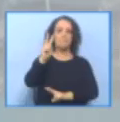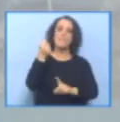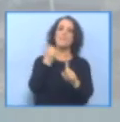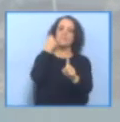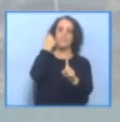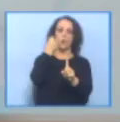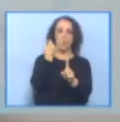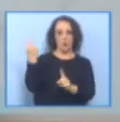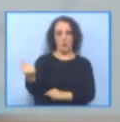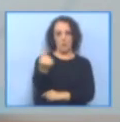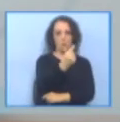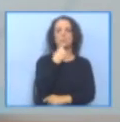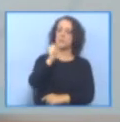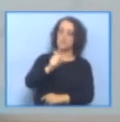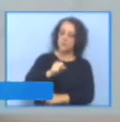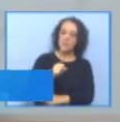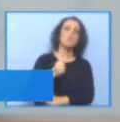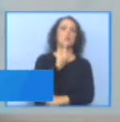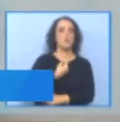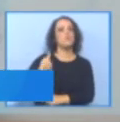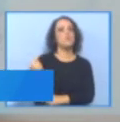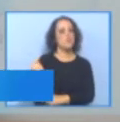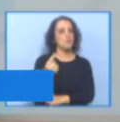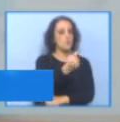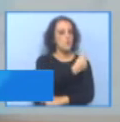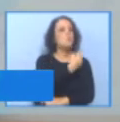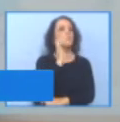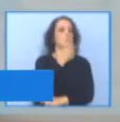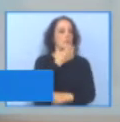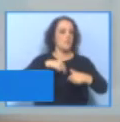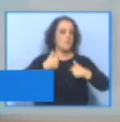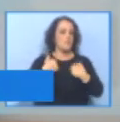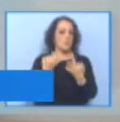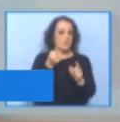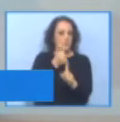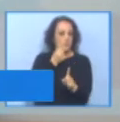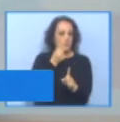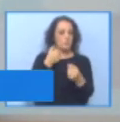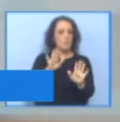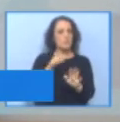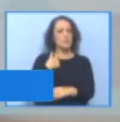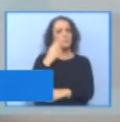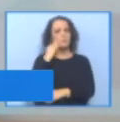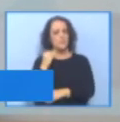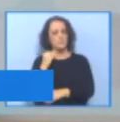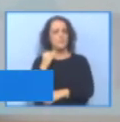Sem dúvida, toca a cada um, mas também creio que nós estamos um